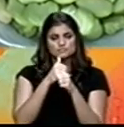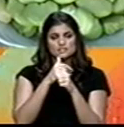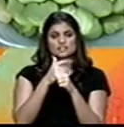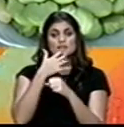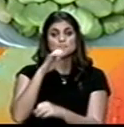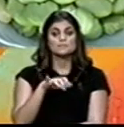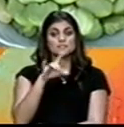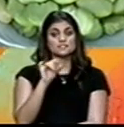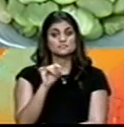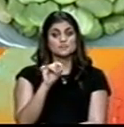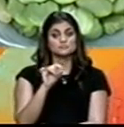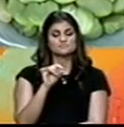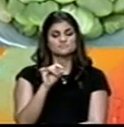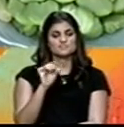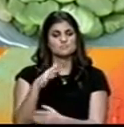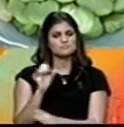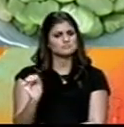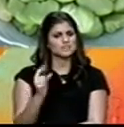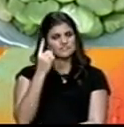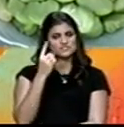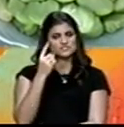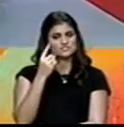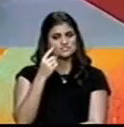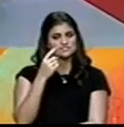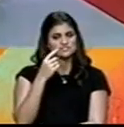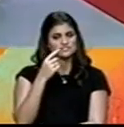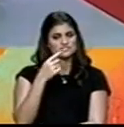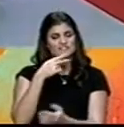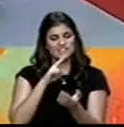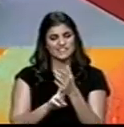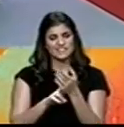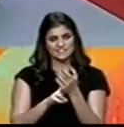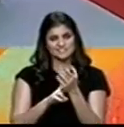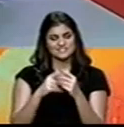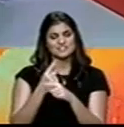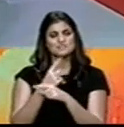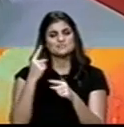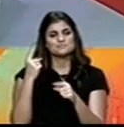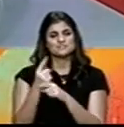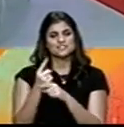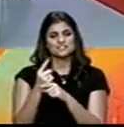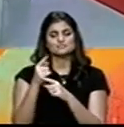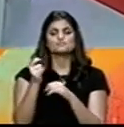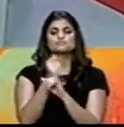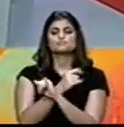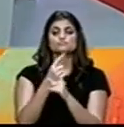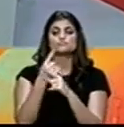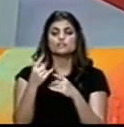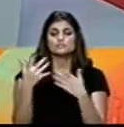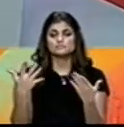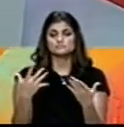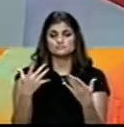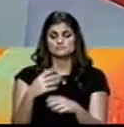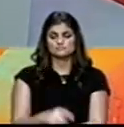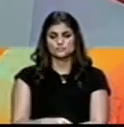pimenta! Pimenta, mas é uma estreia! Pimenta, é verdade. E porquê... Porquê a troca? Porquê a troca? Porque chega-me só um